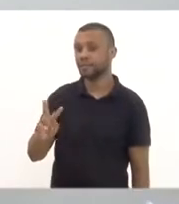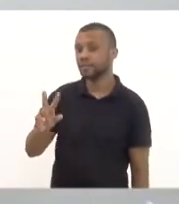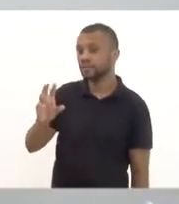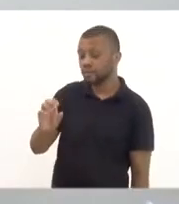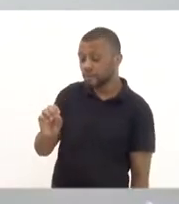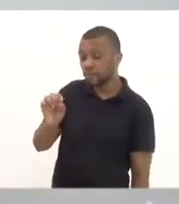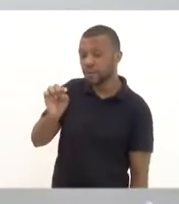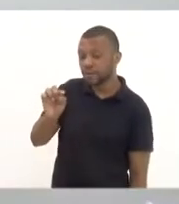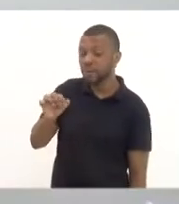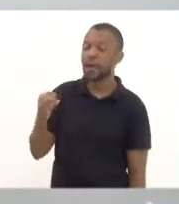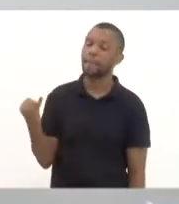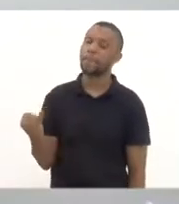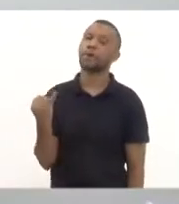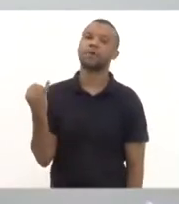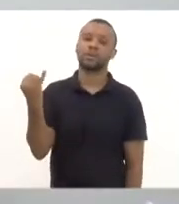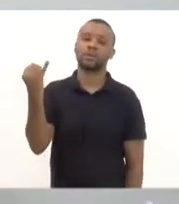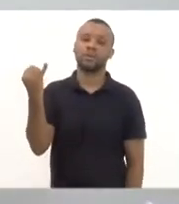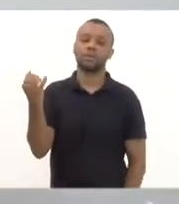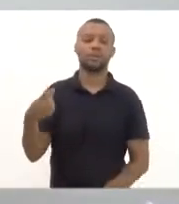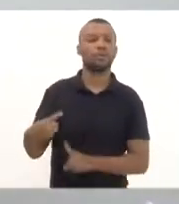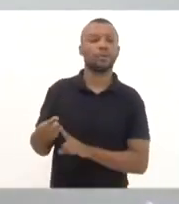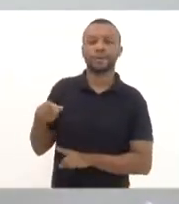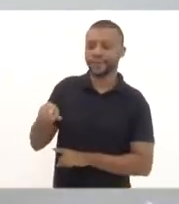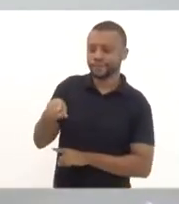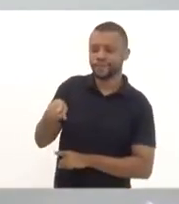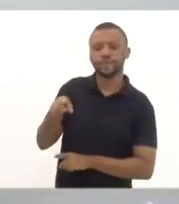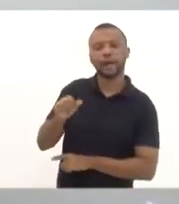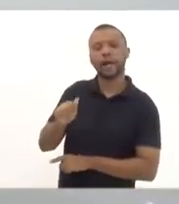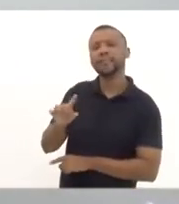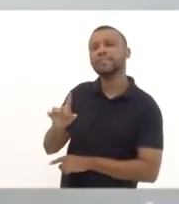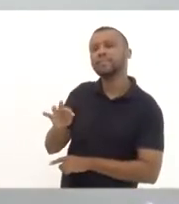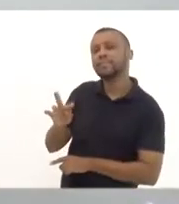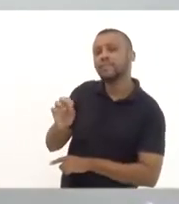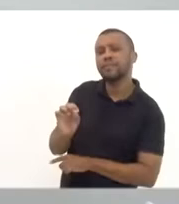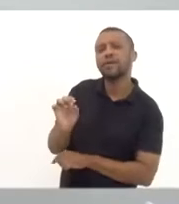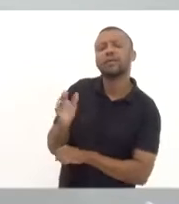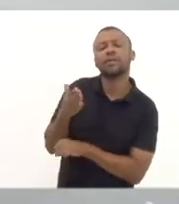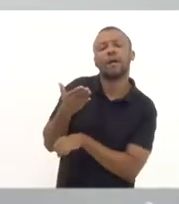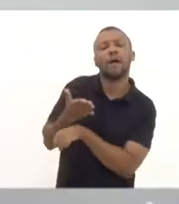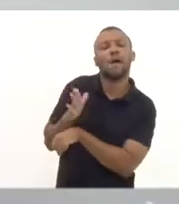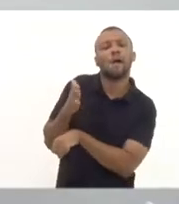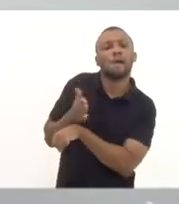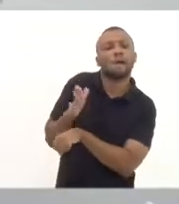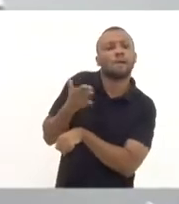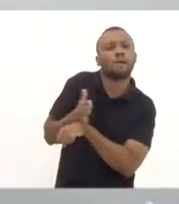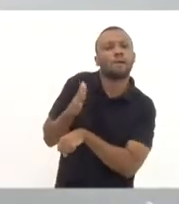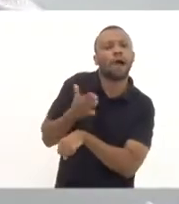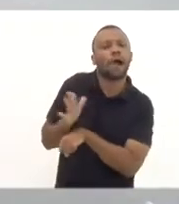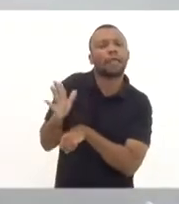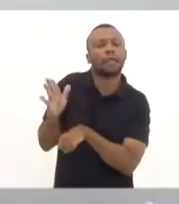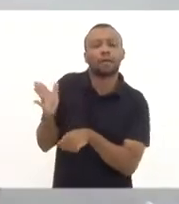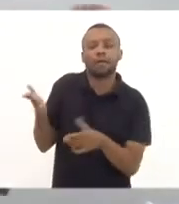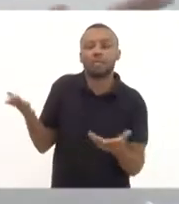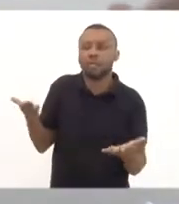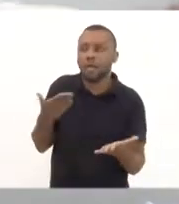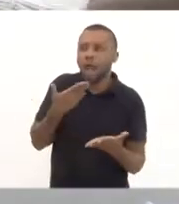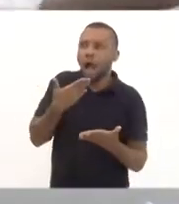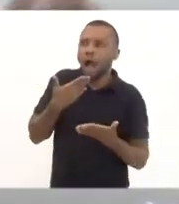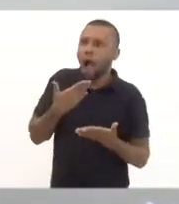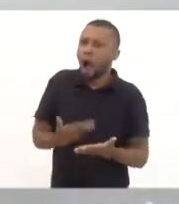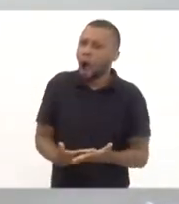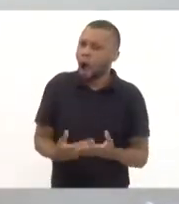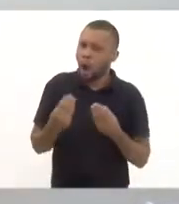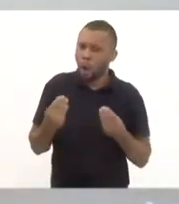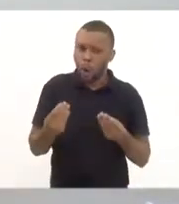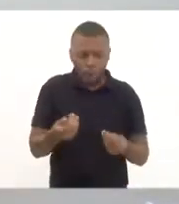importantíssimo porque os aditivos têm sido uma prática assim das uma escandalosa